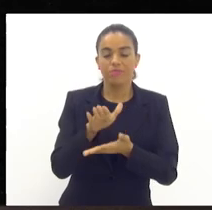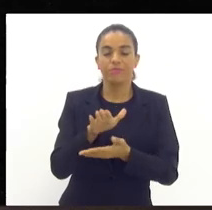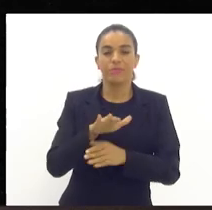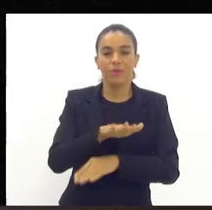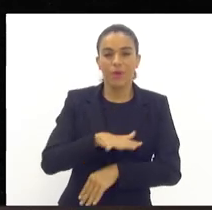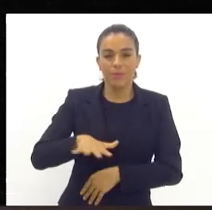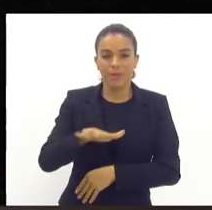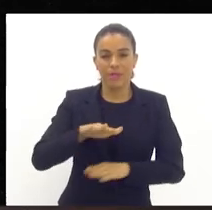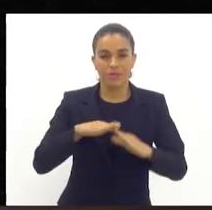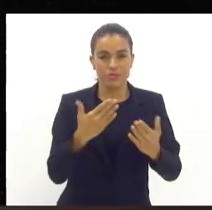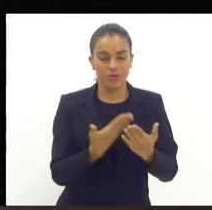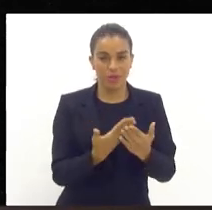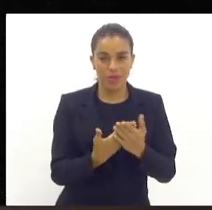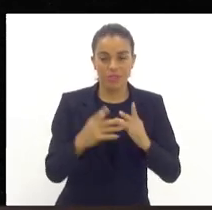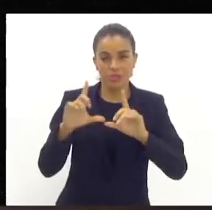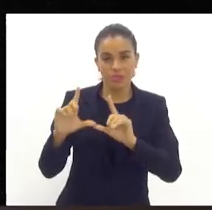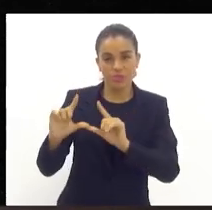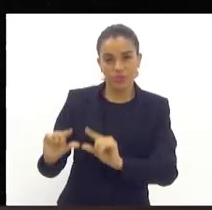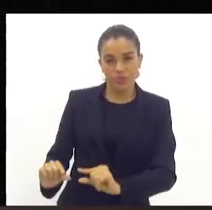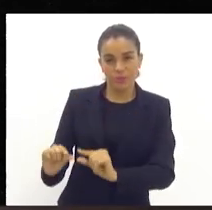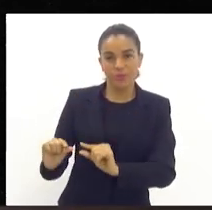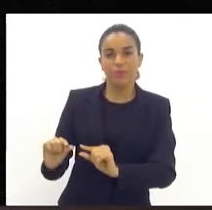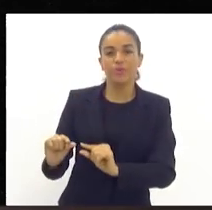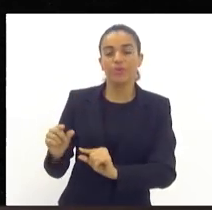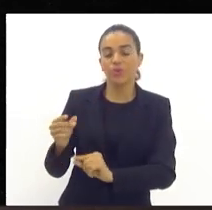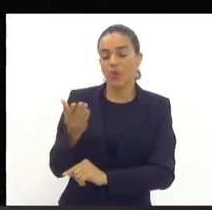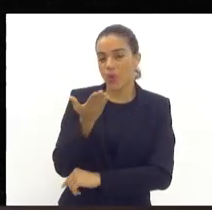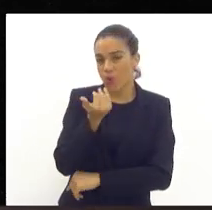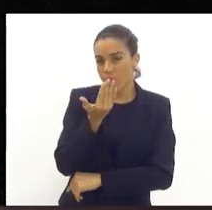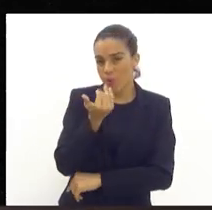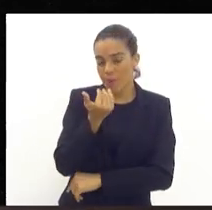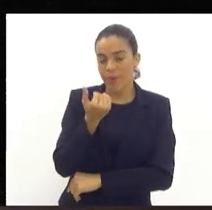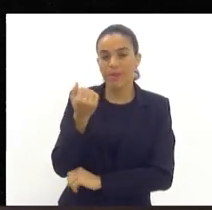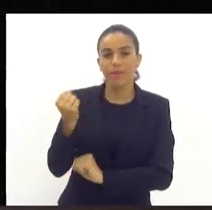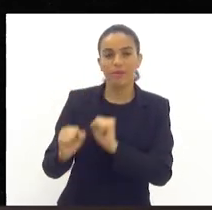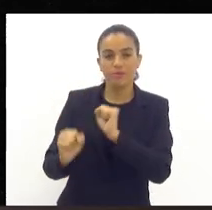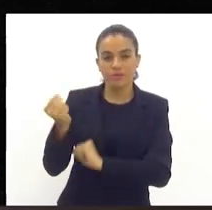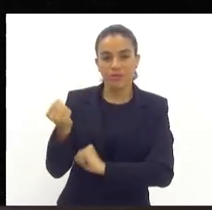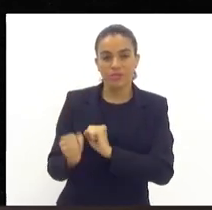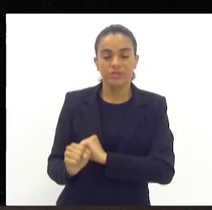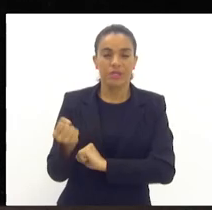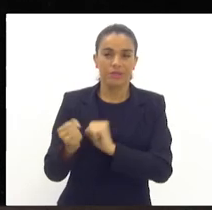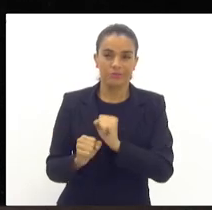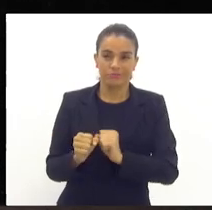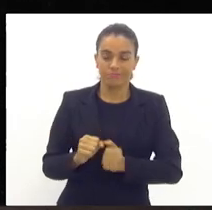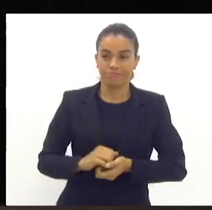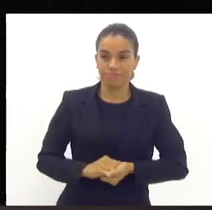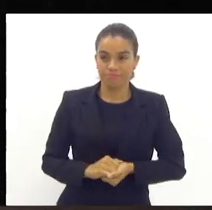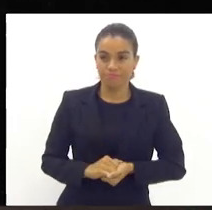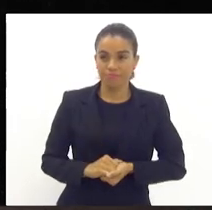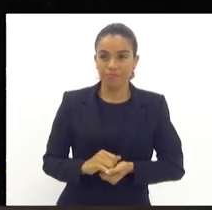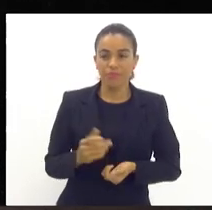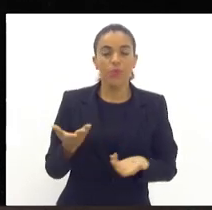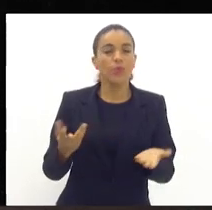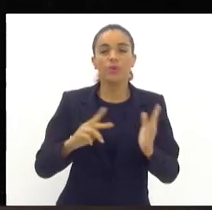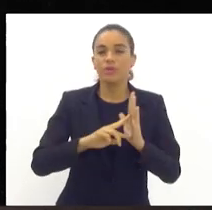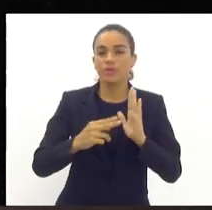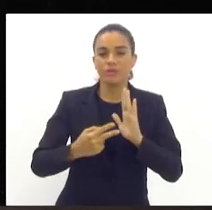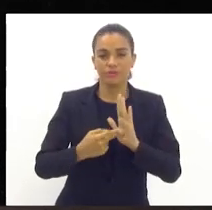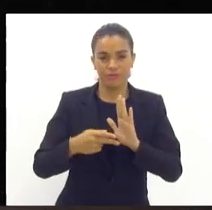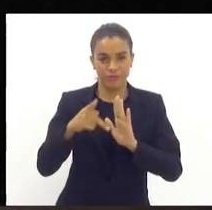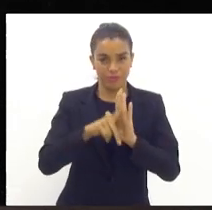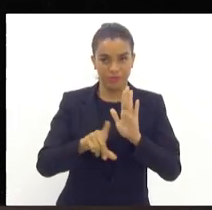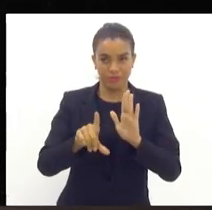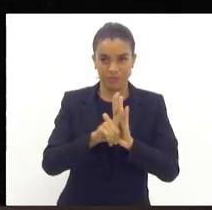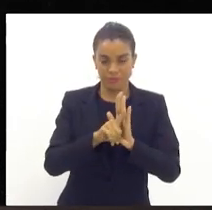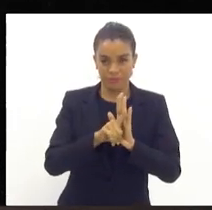escolar, reduzir o consumo de alimentos processados e ultraprocessados do Estado do Rio de Janeiro. O que diz essa lei? Até